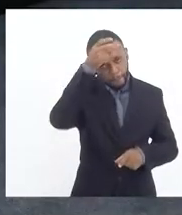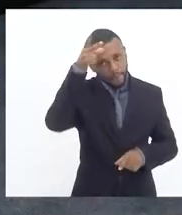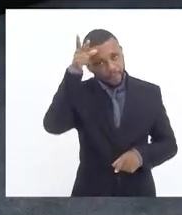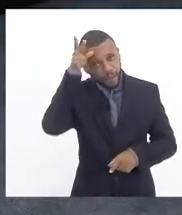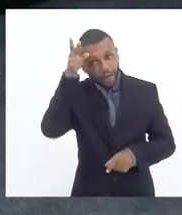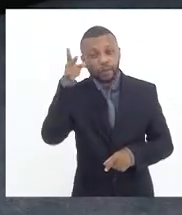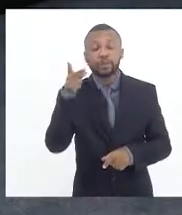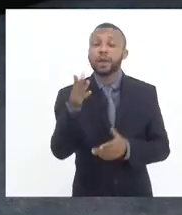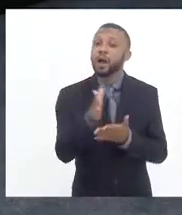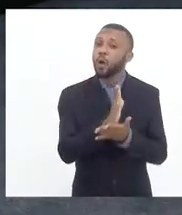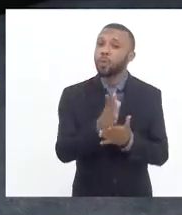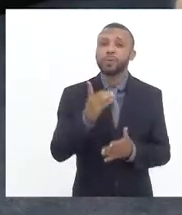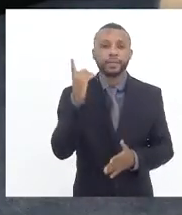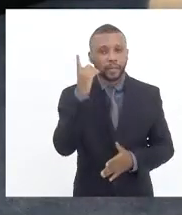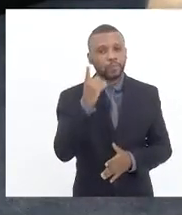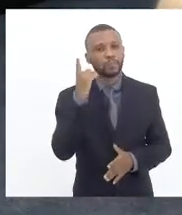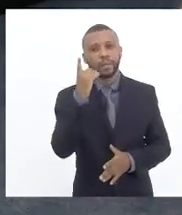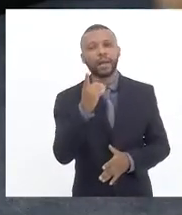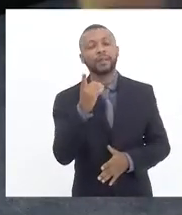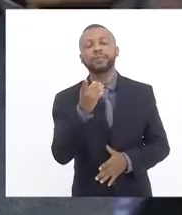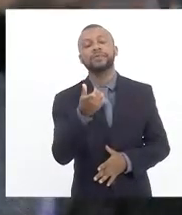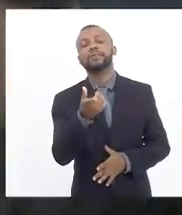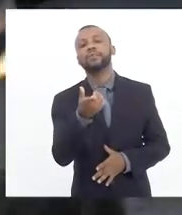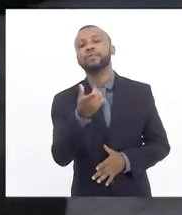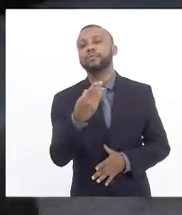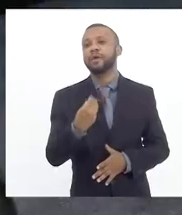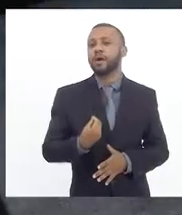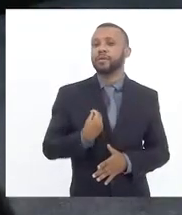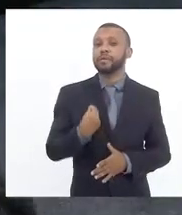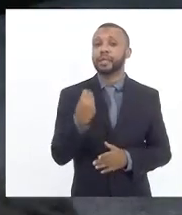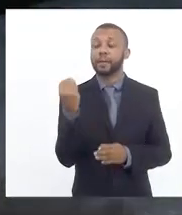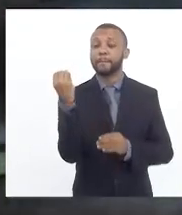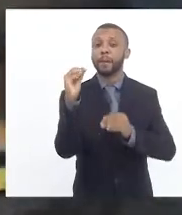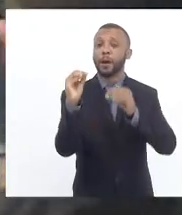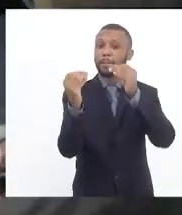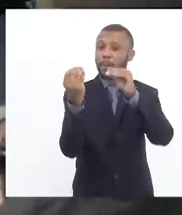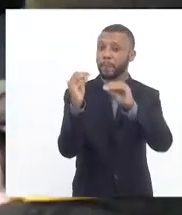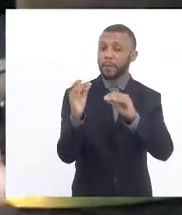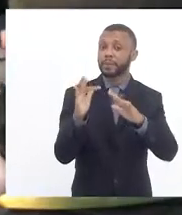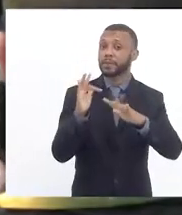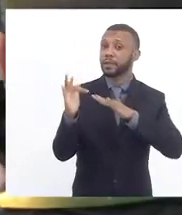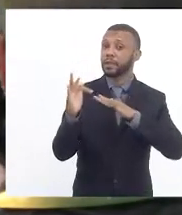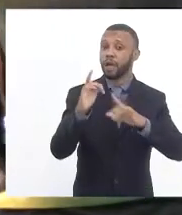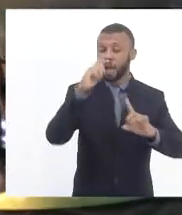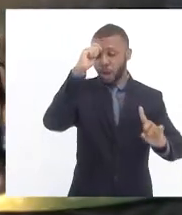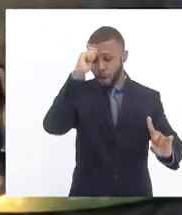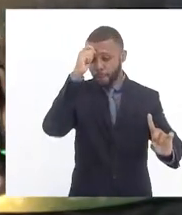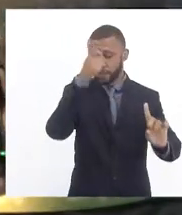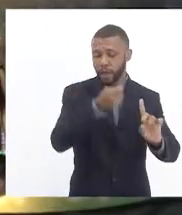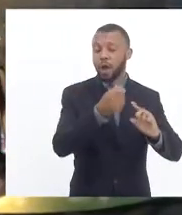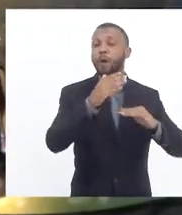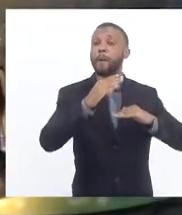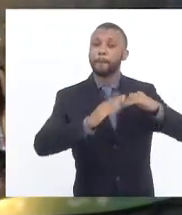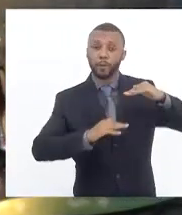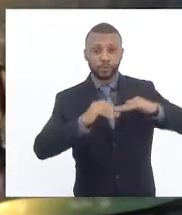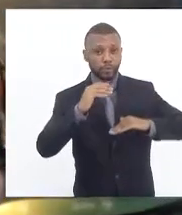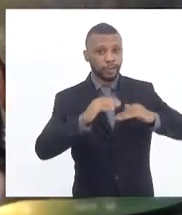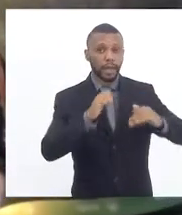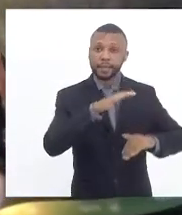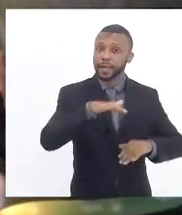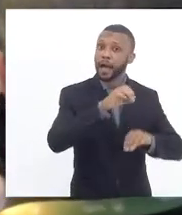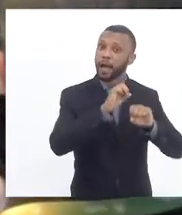e alguns deputados vão estar na sujeitos sociais homenageando os profissionais da educação